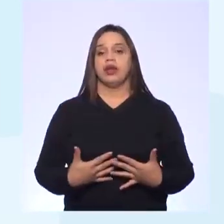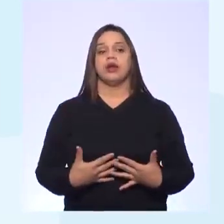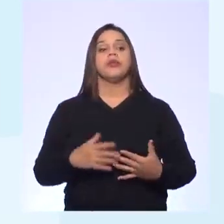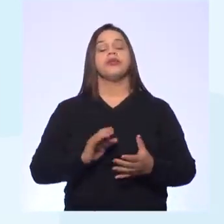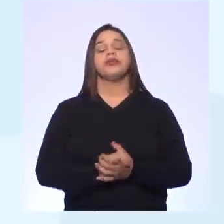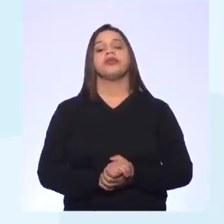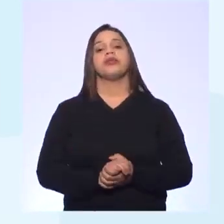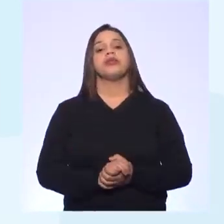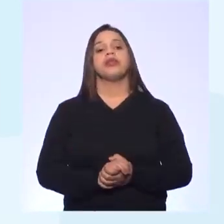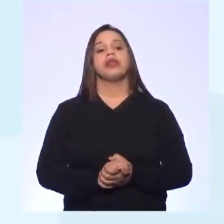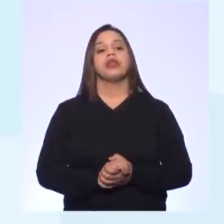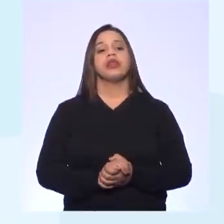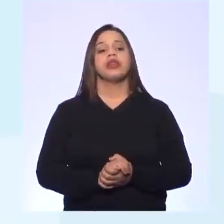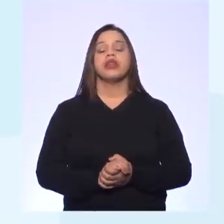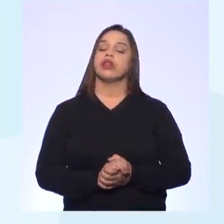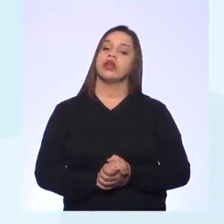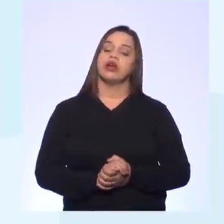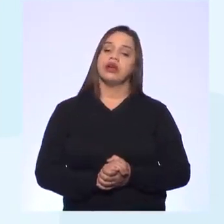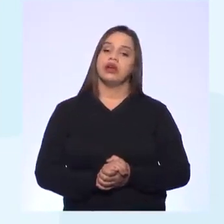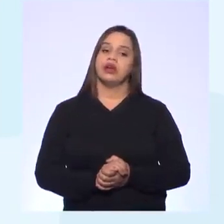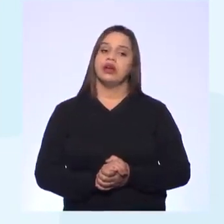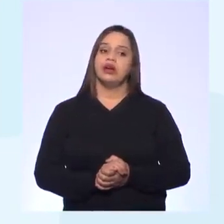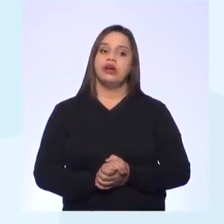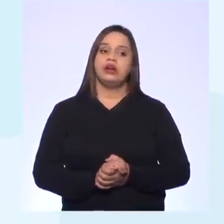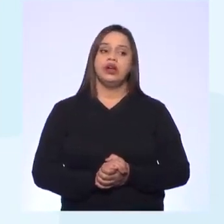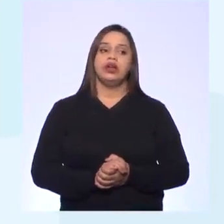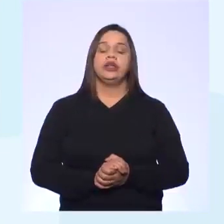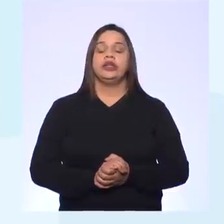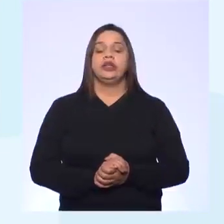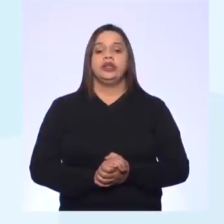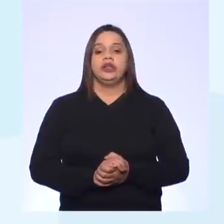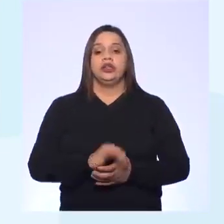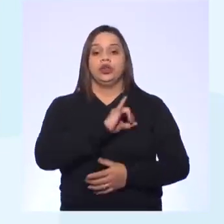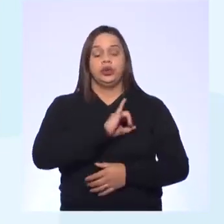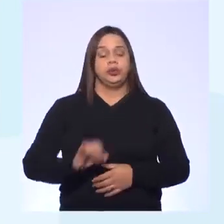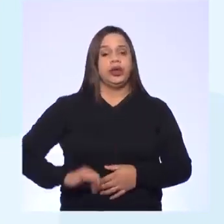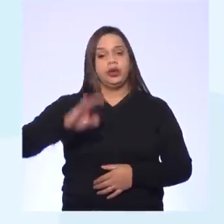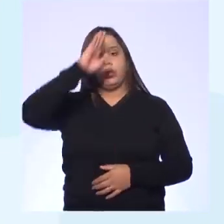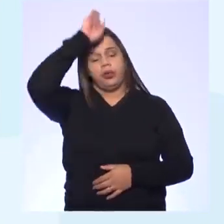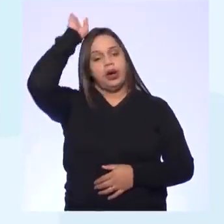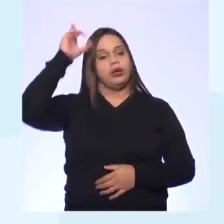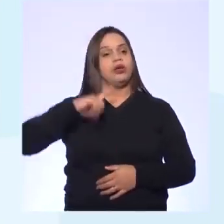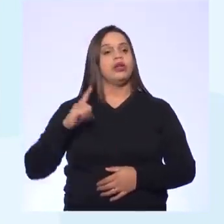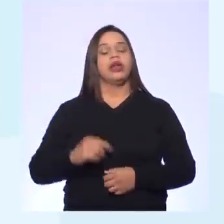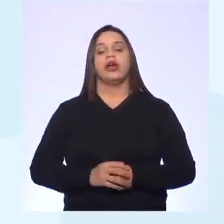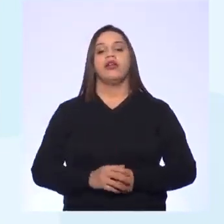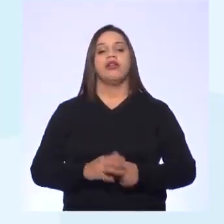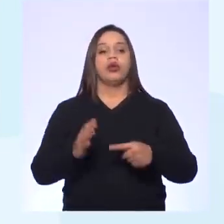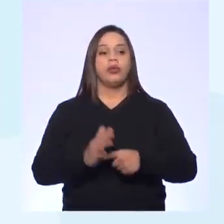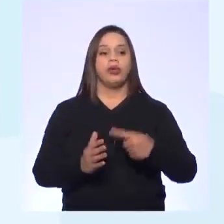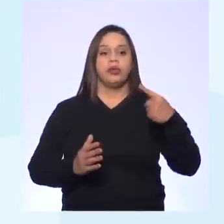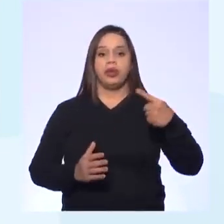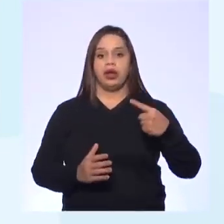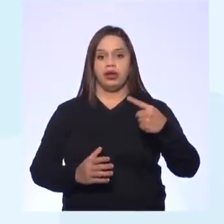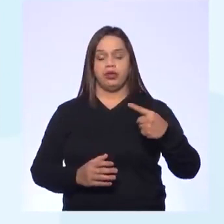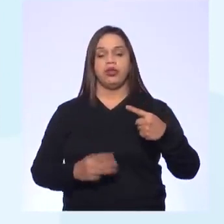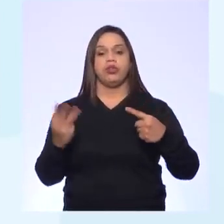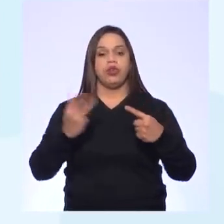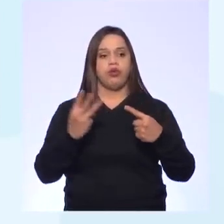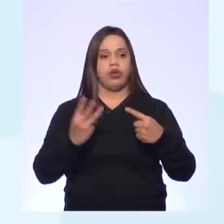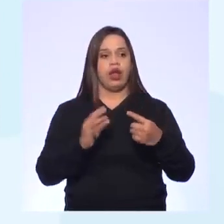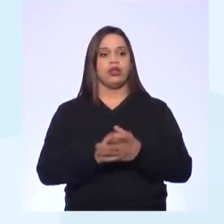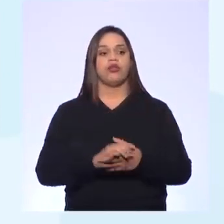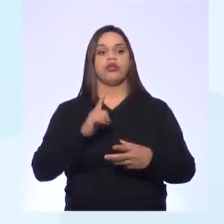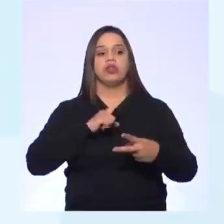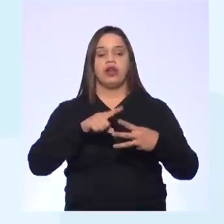tivemos aí o primeiro triunvirato. O que foi isso? Então, vamos lá. Júlio César, Marco